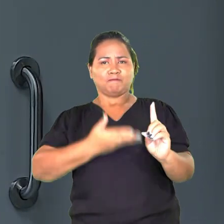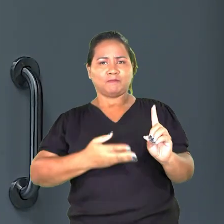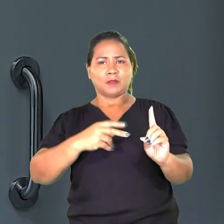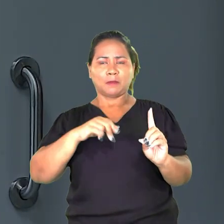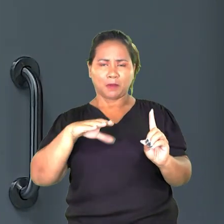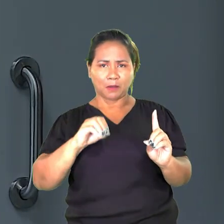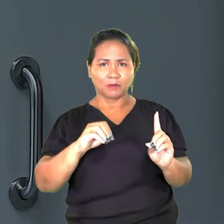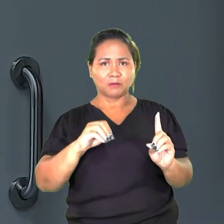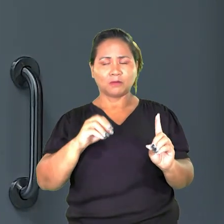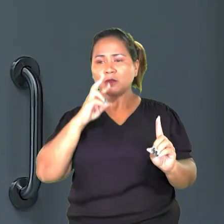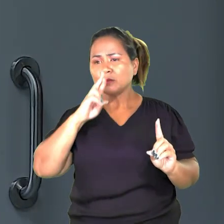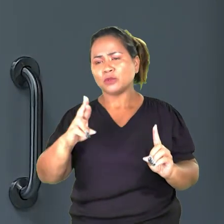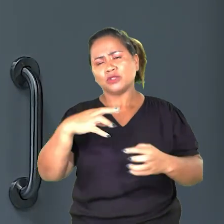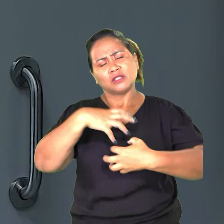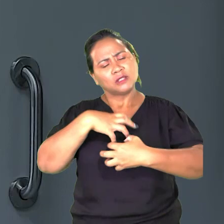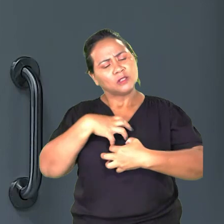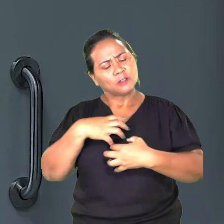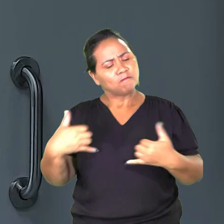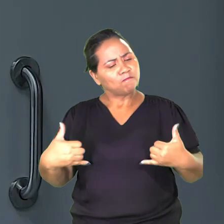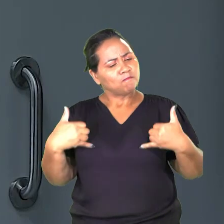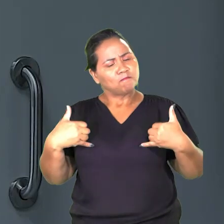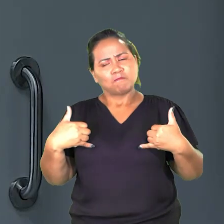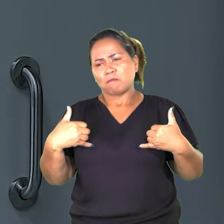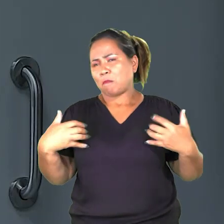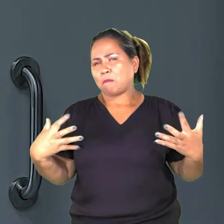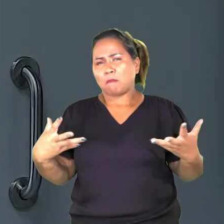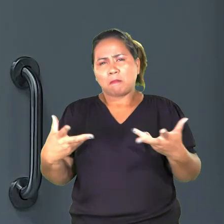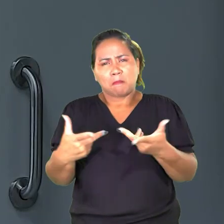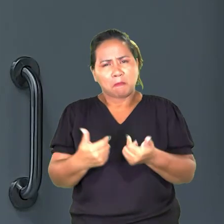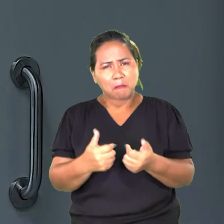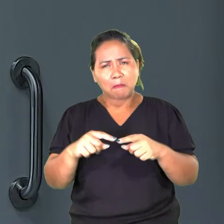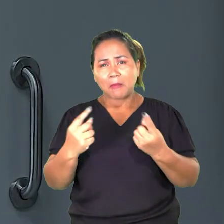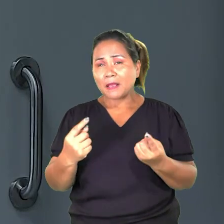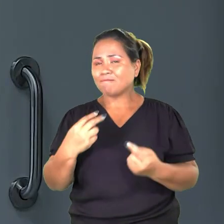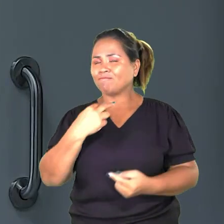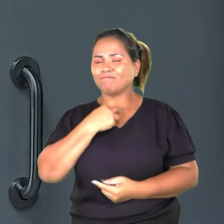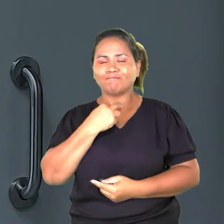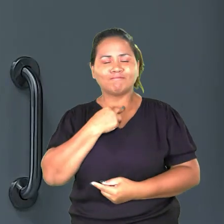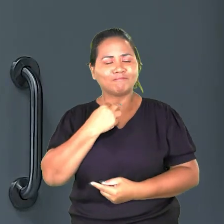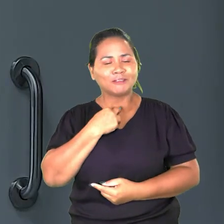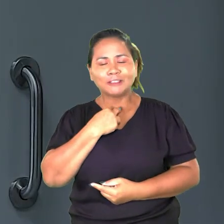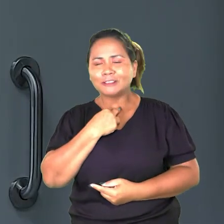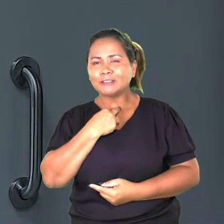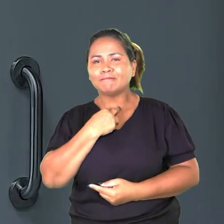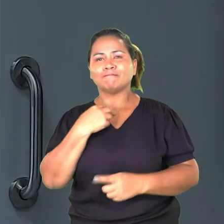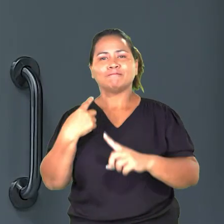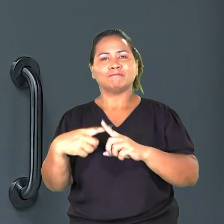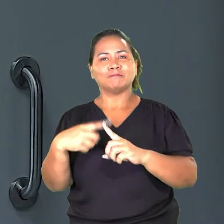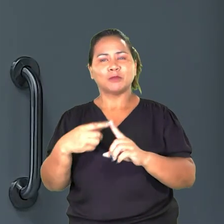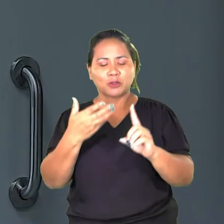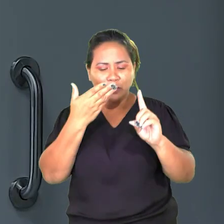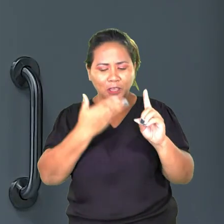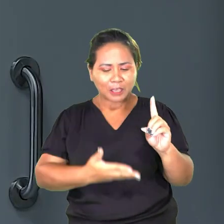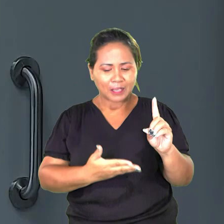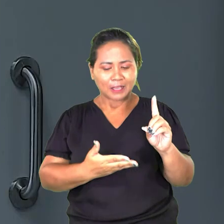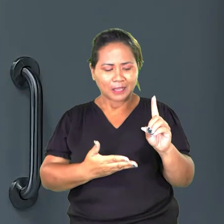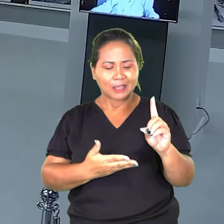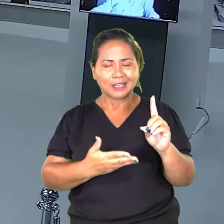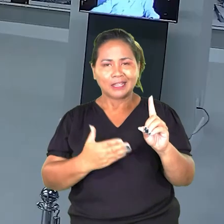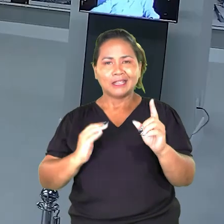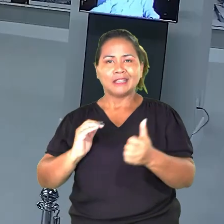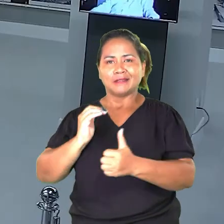Respondi-lhe que seria uma honra, mas, infelizmente, não poderia fazer isso no momento, pois Paulo Bonfim seria